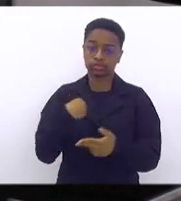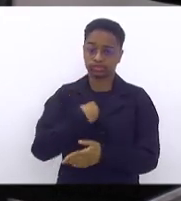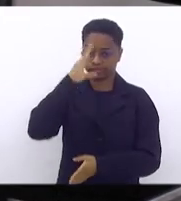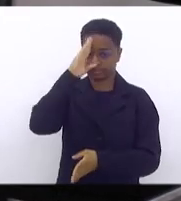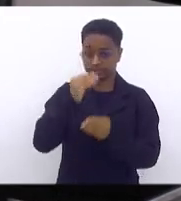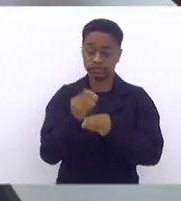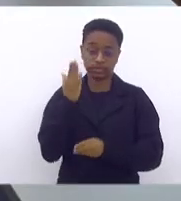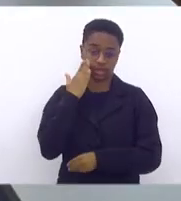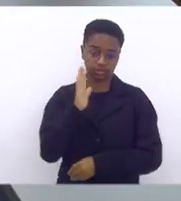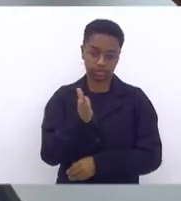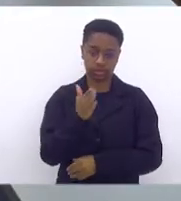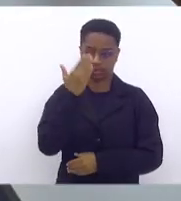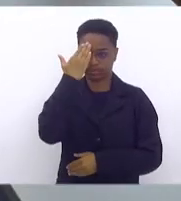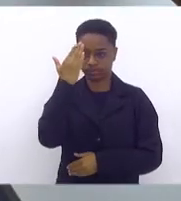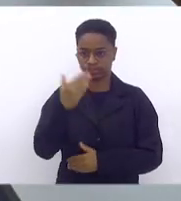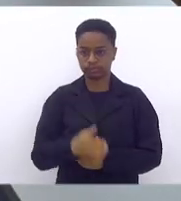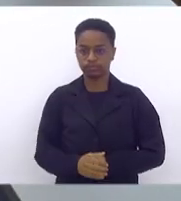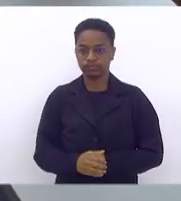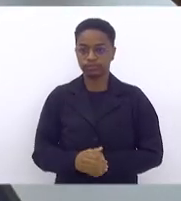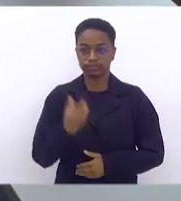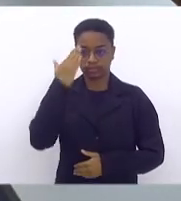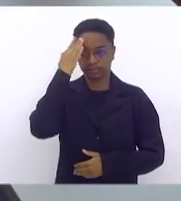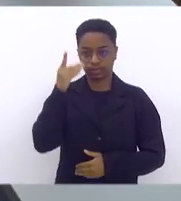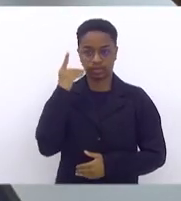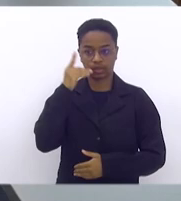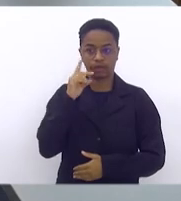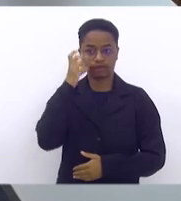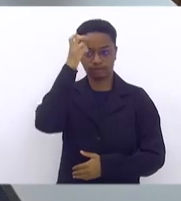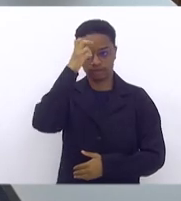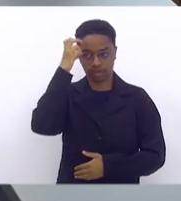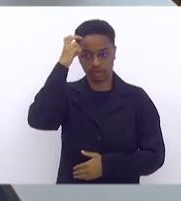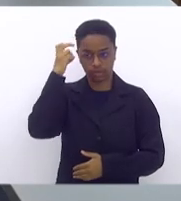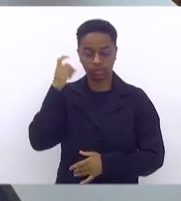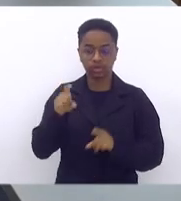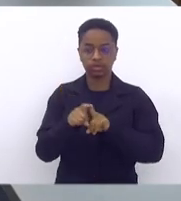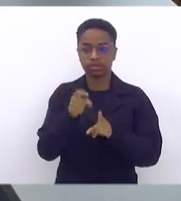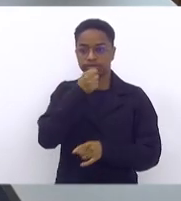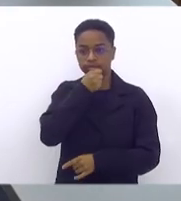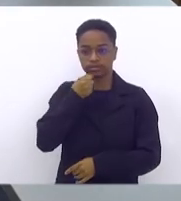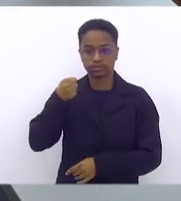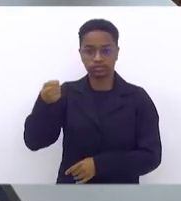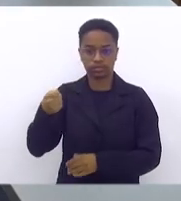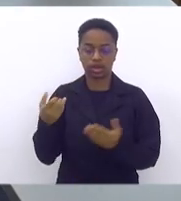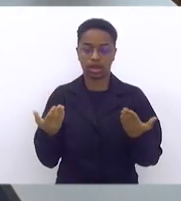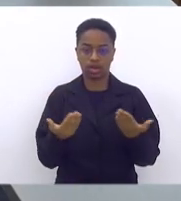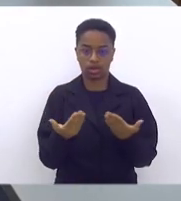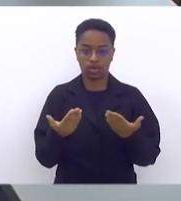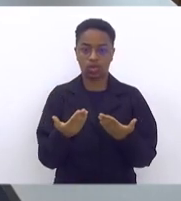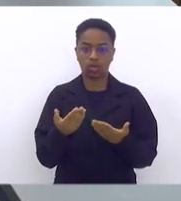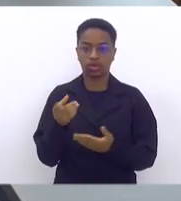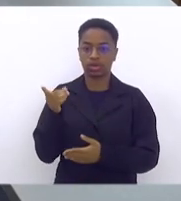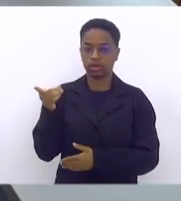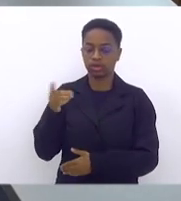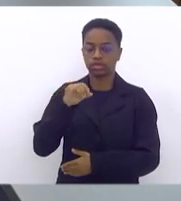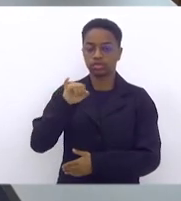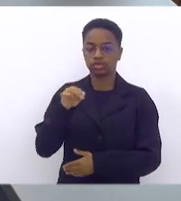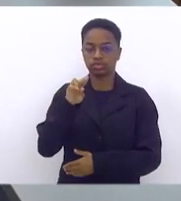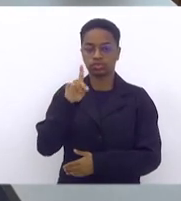Obrigado. Muito obrigada, deputada Verônica. Franqueio a palavra agora à senhora